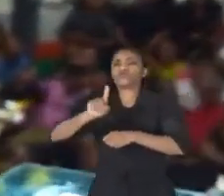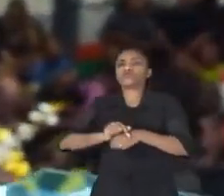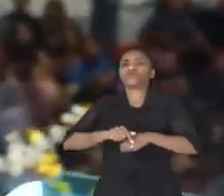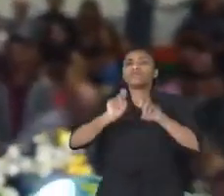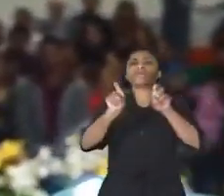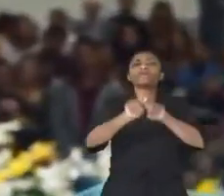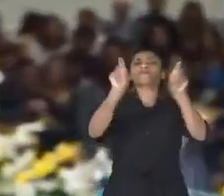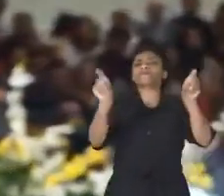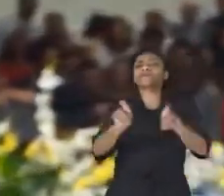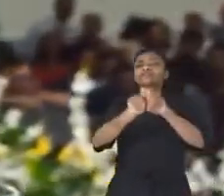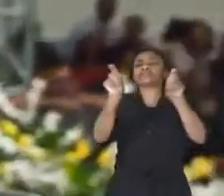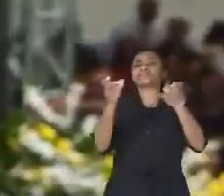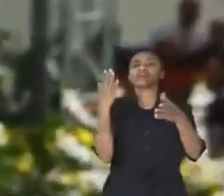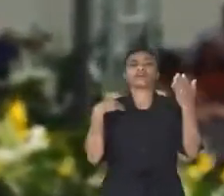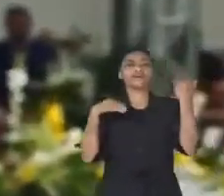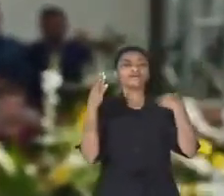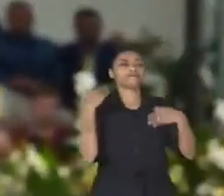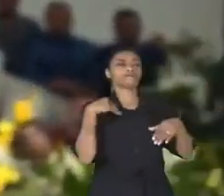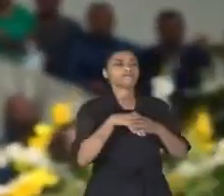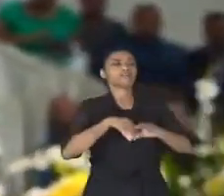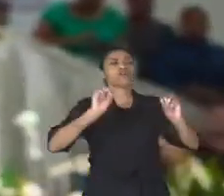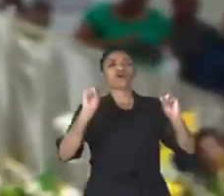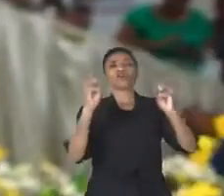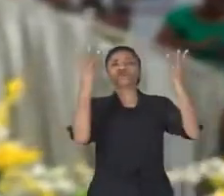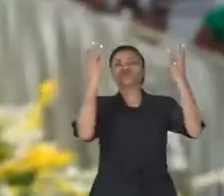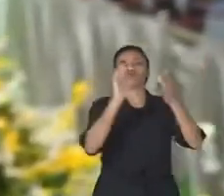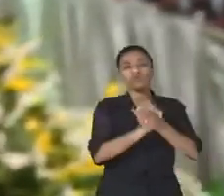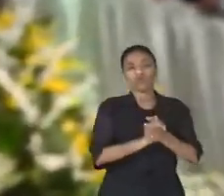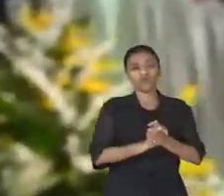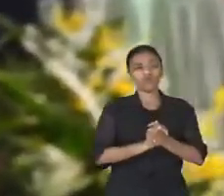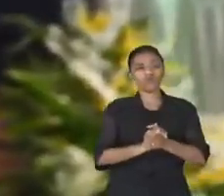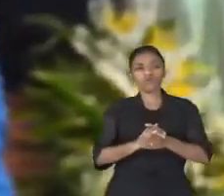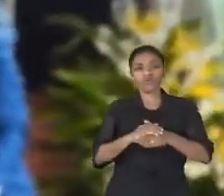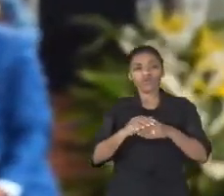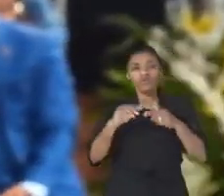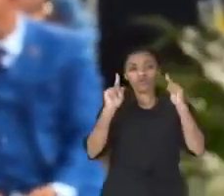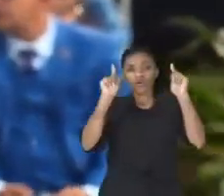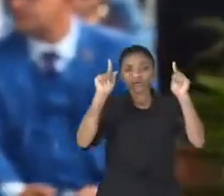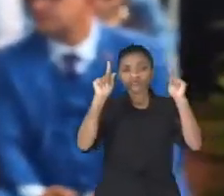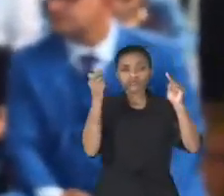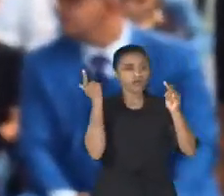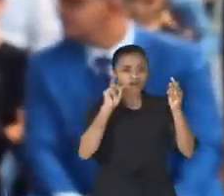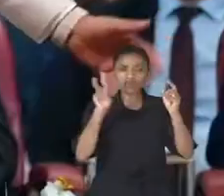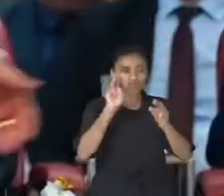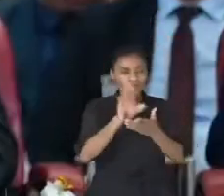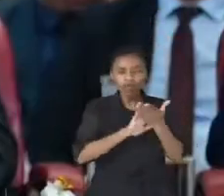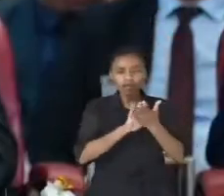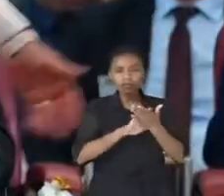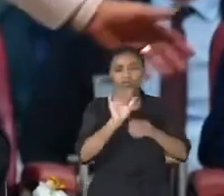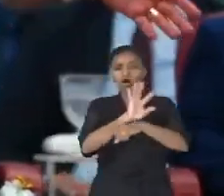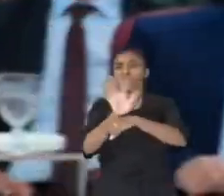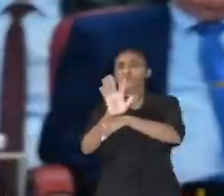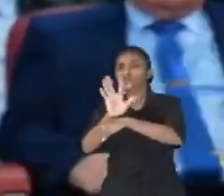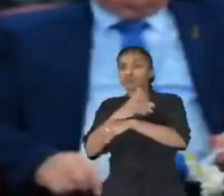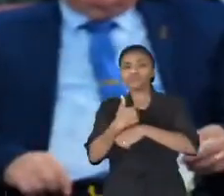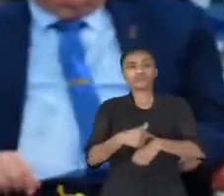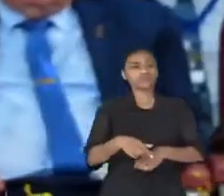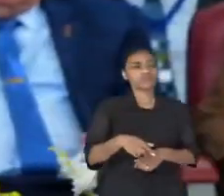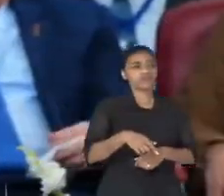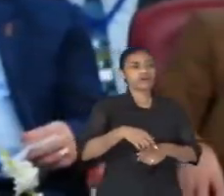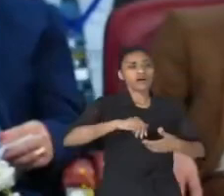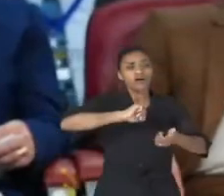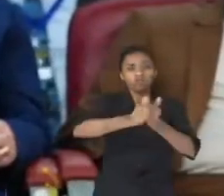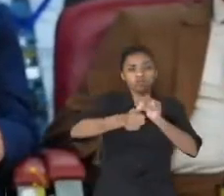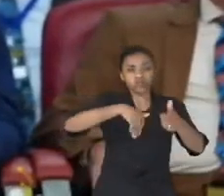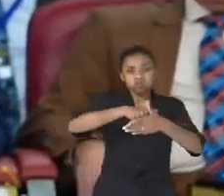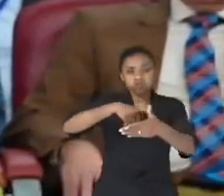center na minha infância, eu indo a um show, eu indo a um show gospel. Não consigo me lembrar eu indo a um cinema, eu indo a um campo de